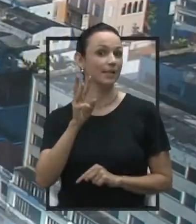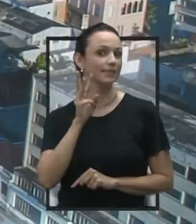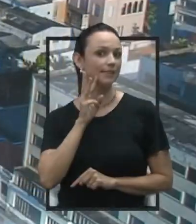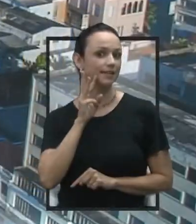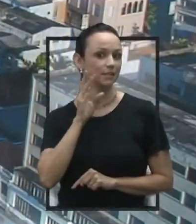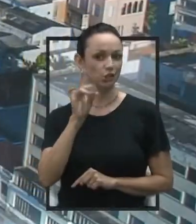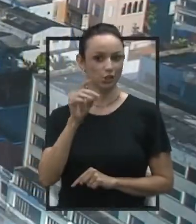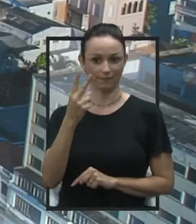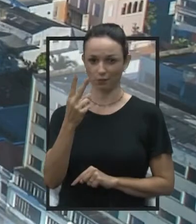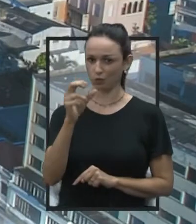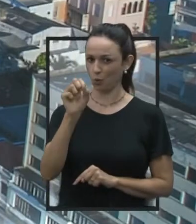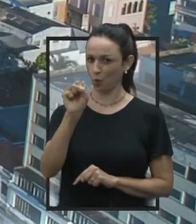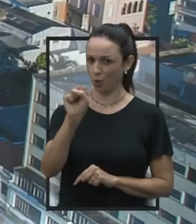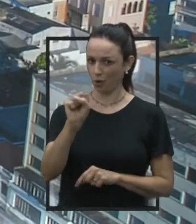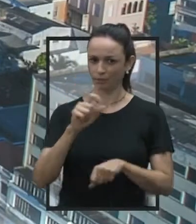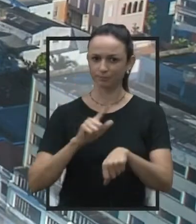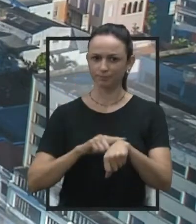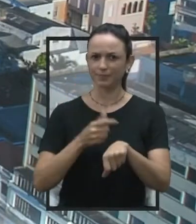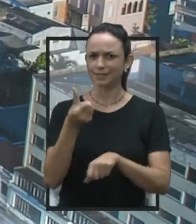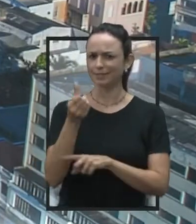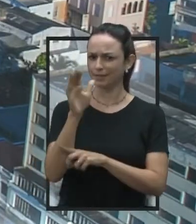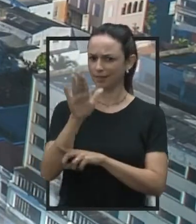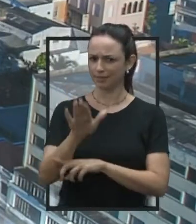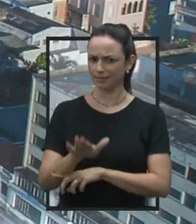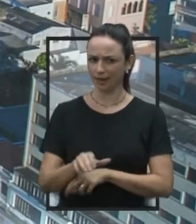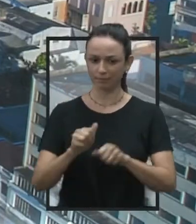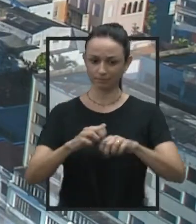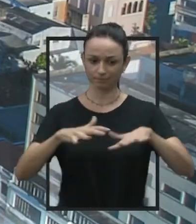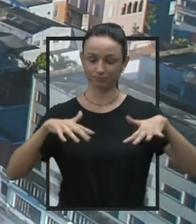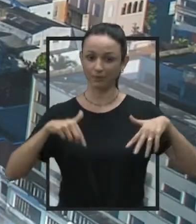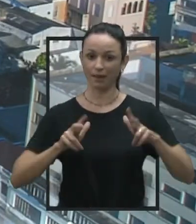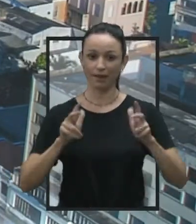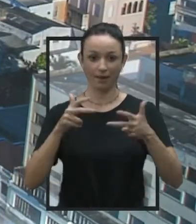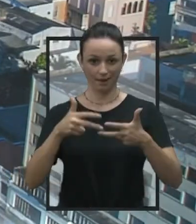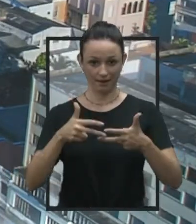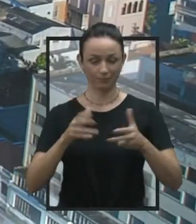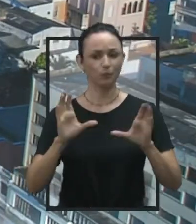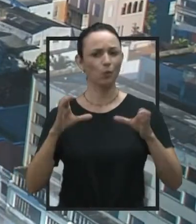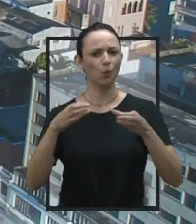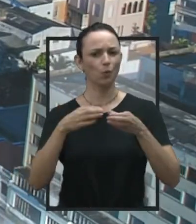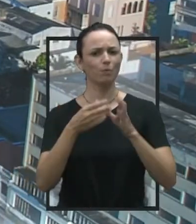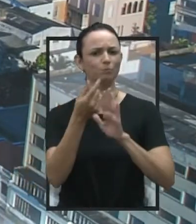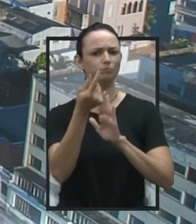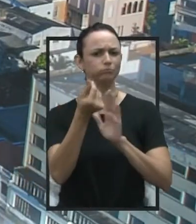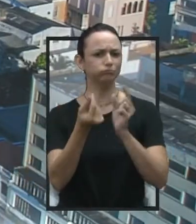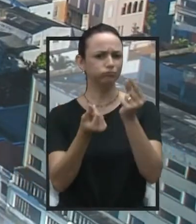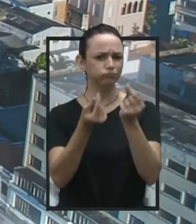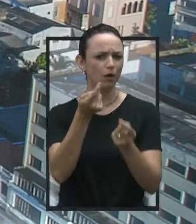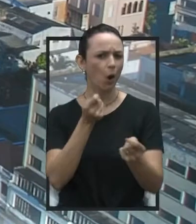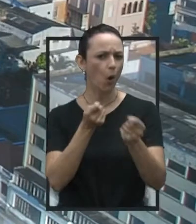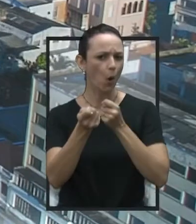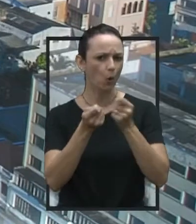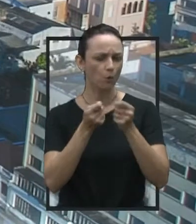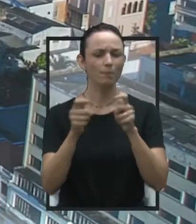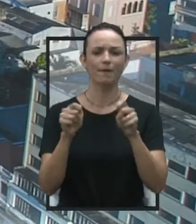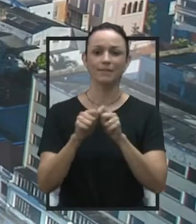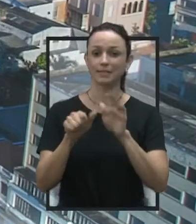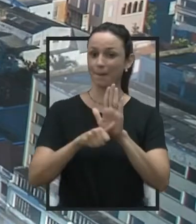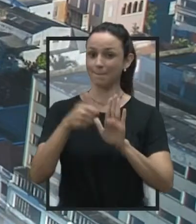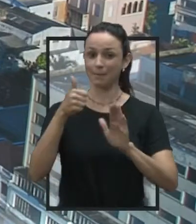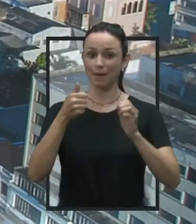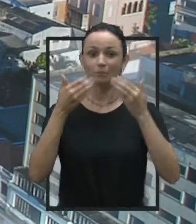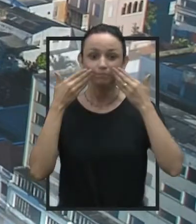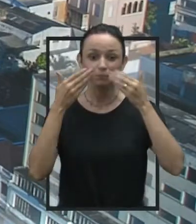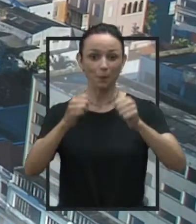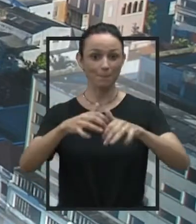próxima terça-feira, dia 28, às 18 horas, no plenário da Câmara, a Comissão de Finanças, Orçamento e Economia realiza a